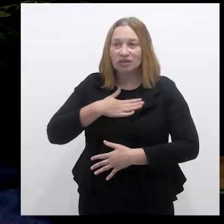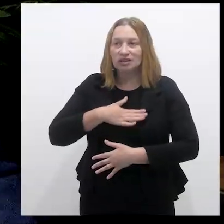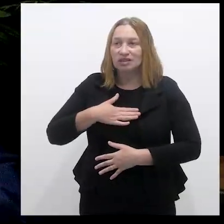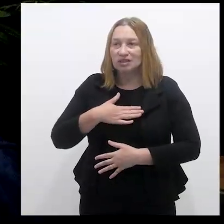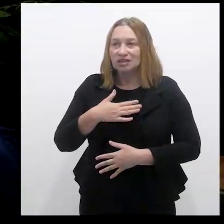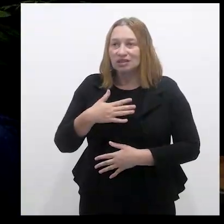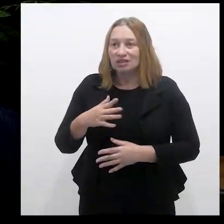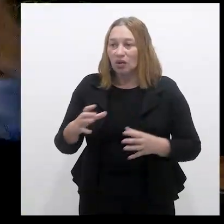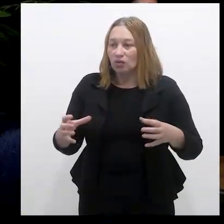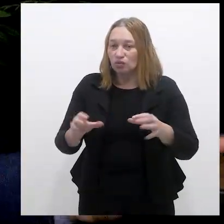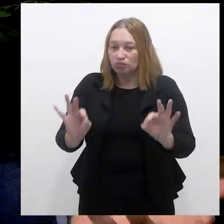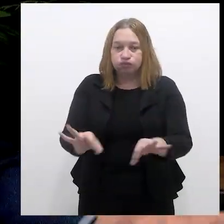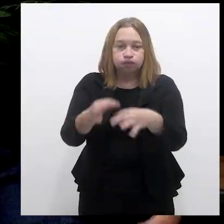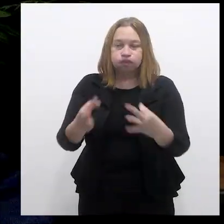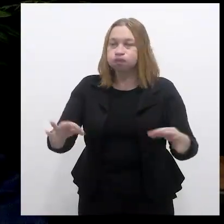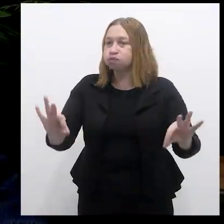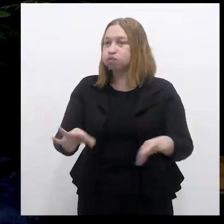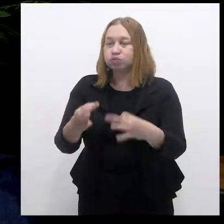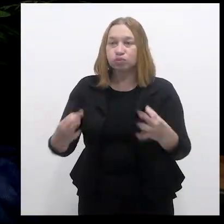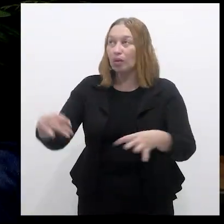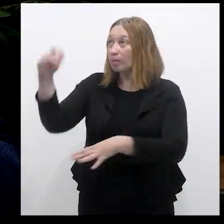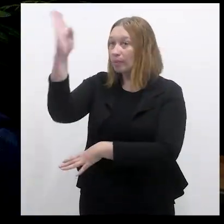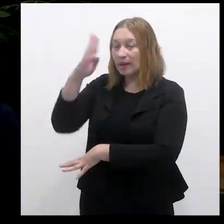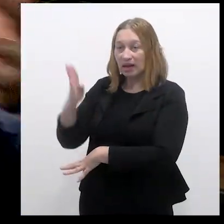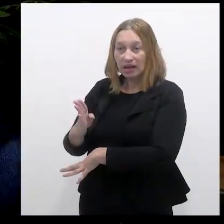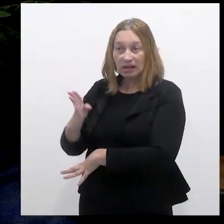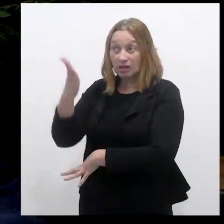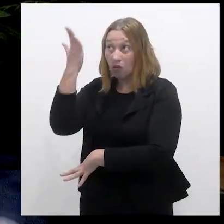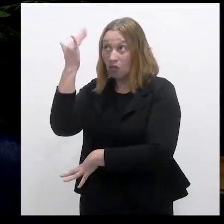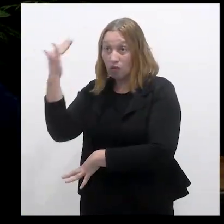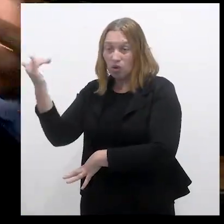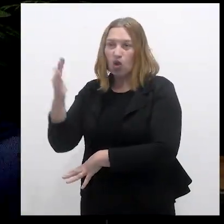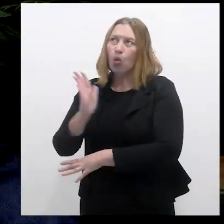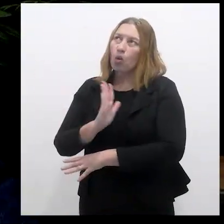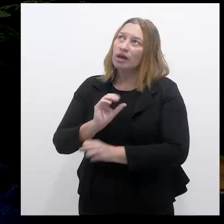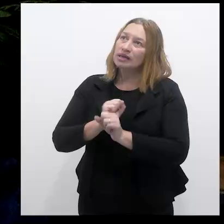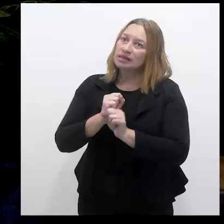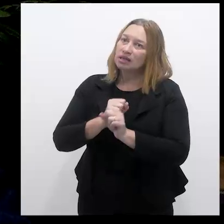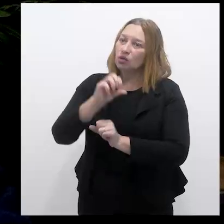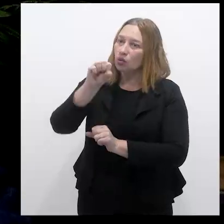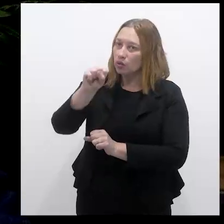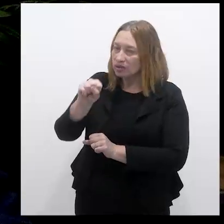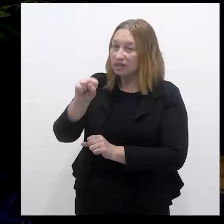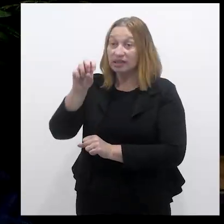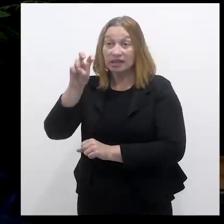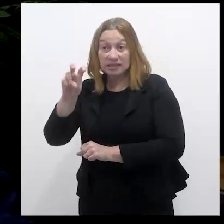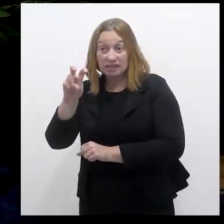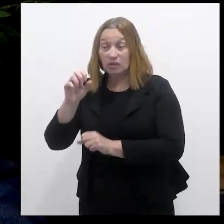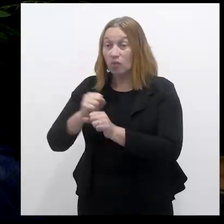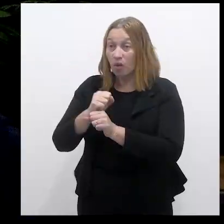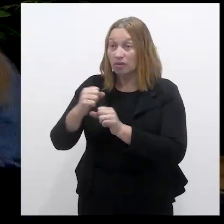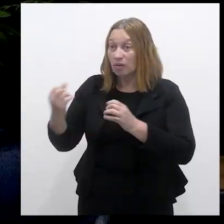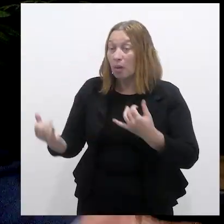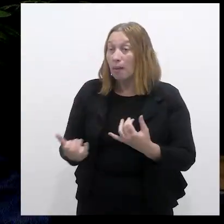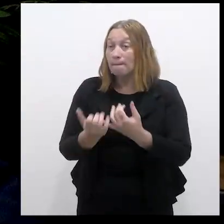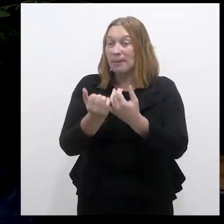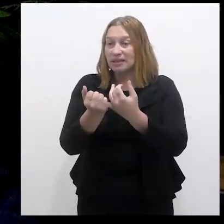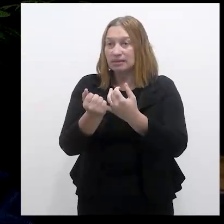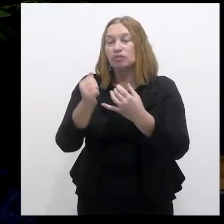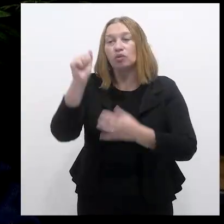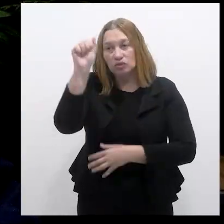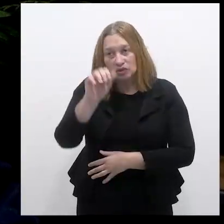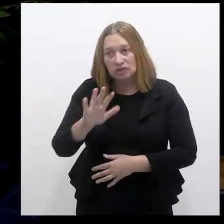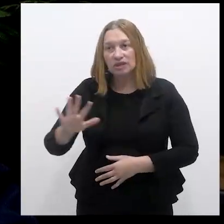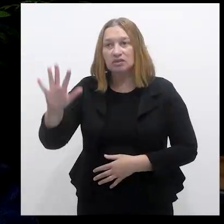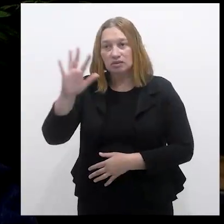essa que é uma das maiores orquestras brasileiras de todos os tempos, que esse ano faz 85 anos, que é um patrimônio nacional, que é